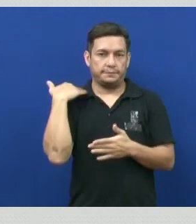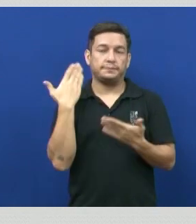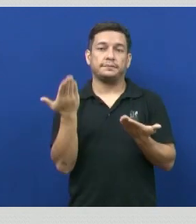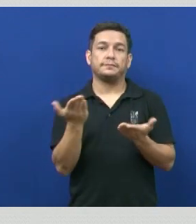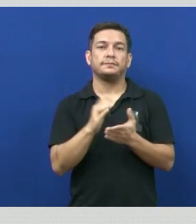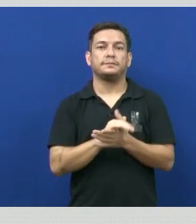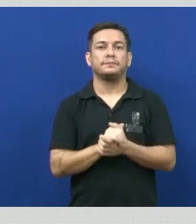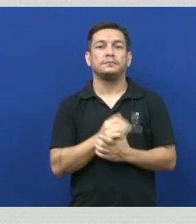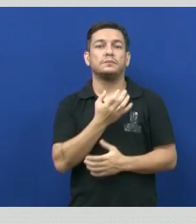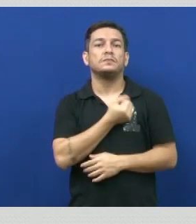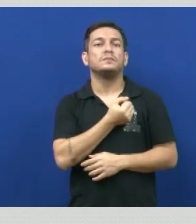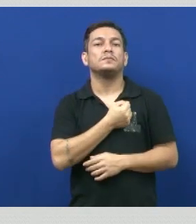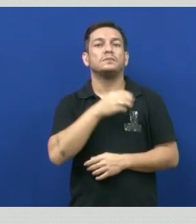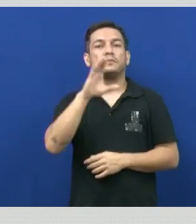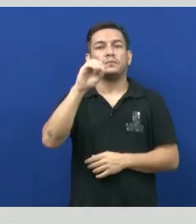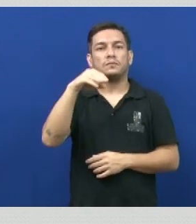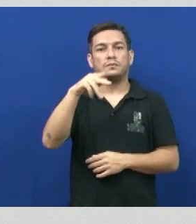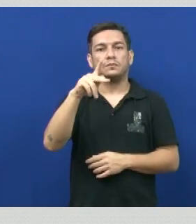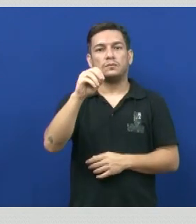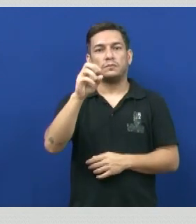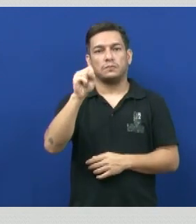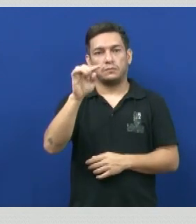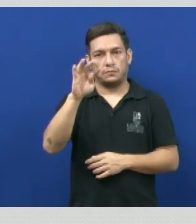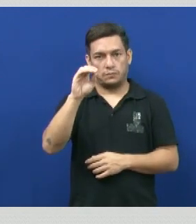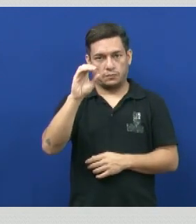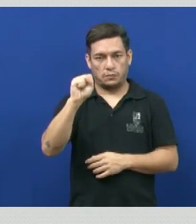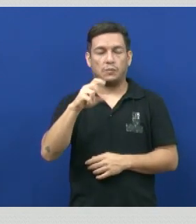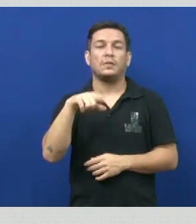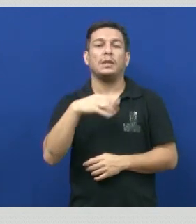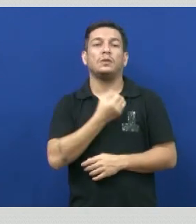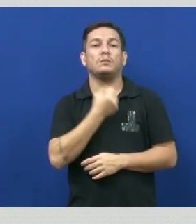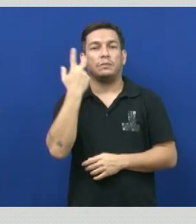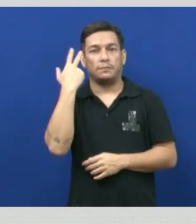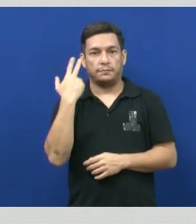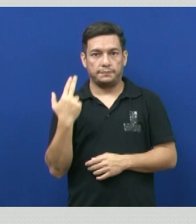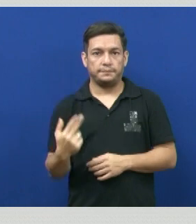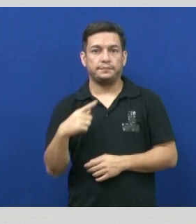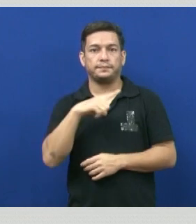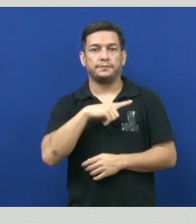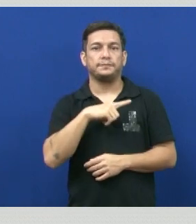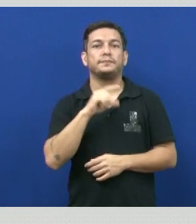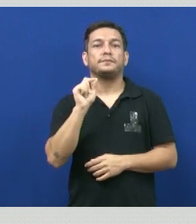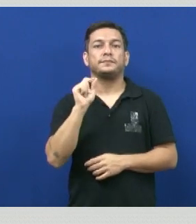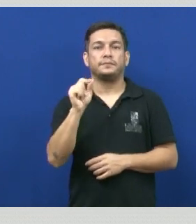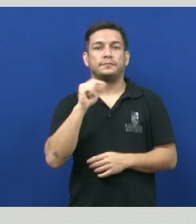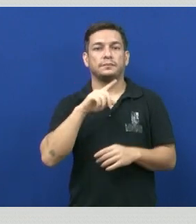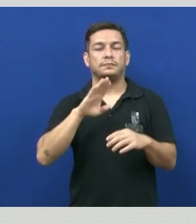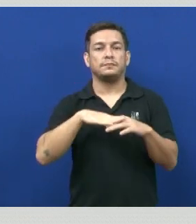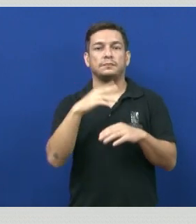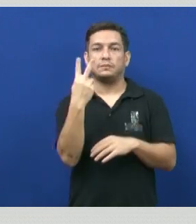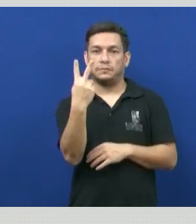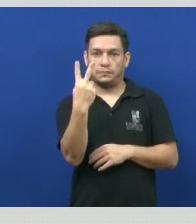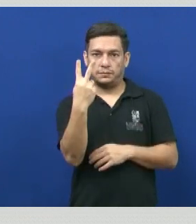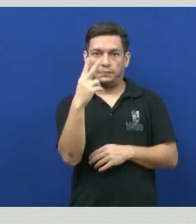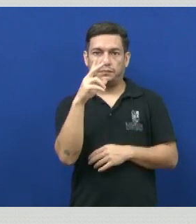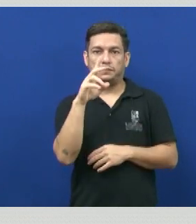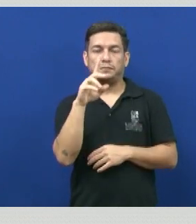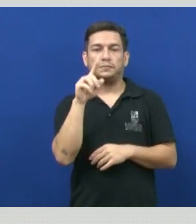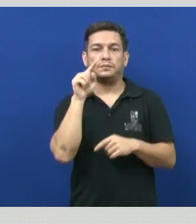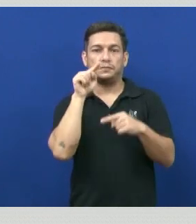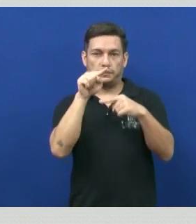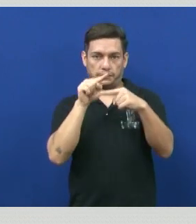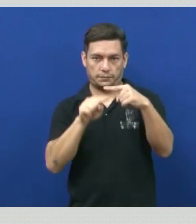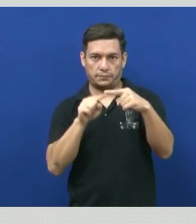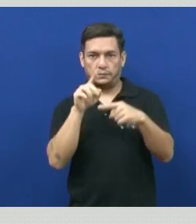que é um número composto. São aqueles números naturais que possuem mais do que 2 divisores.